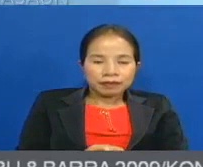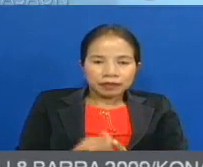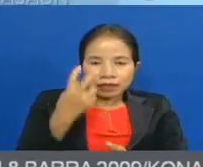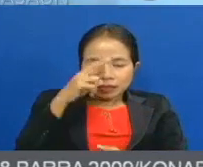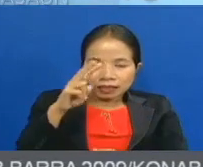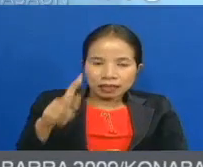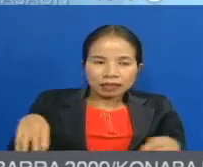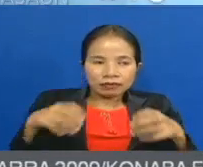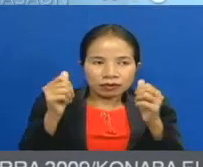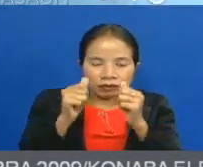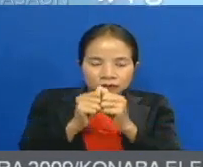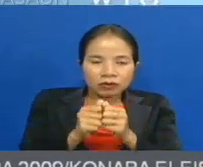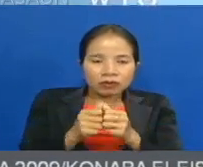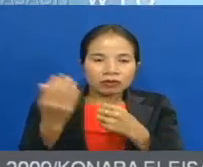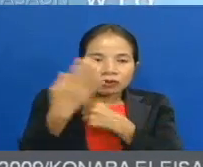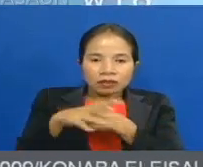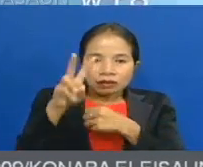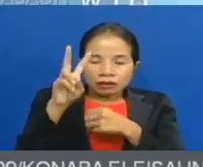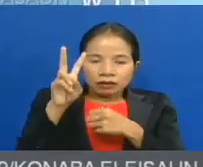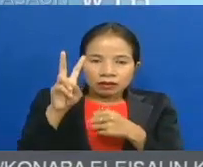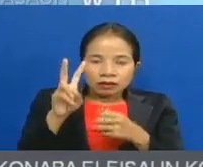acompanhar a negociação bilateral